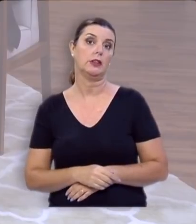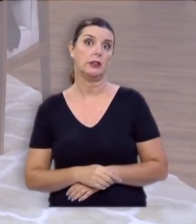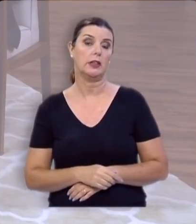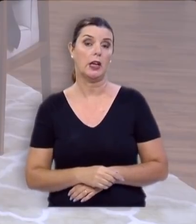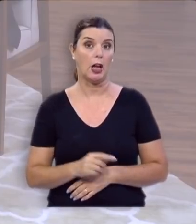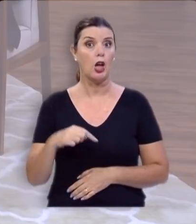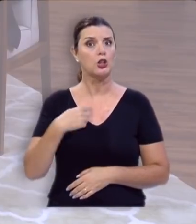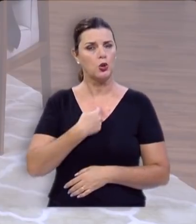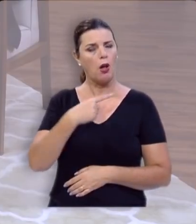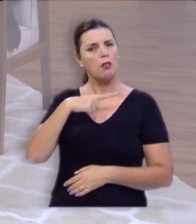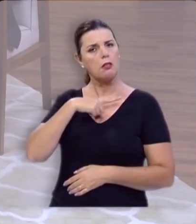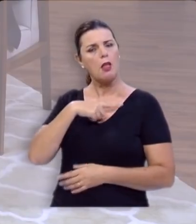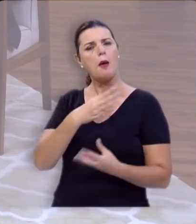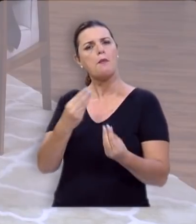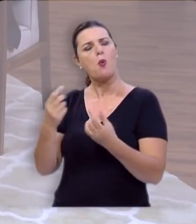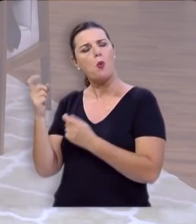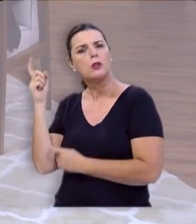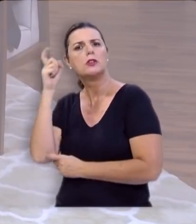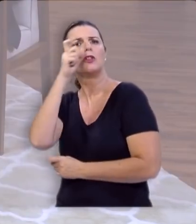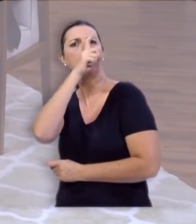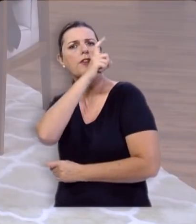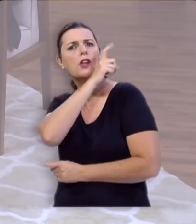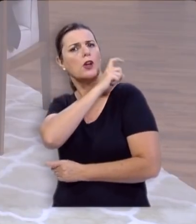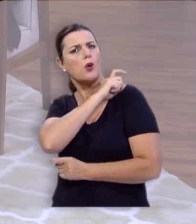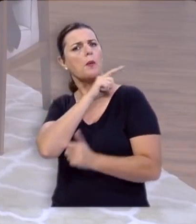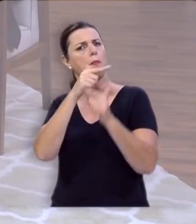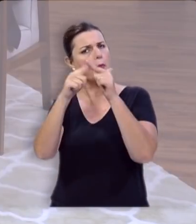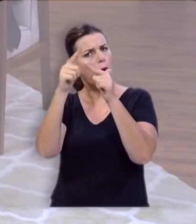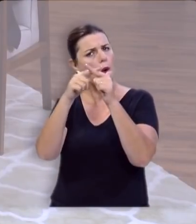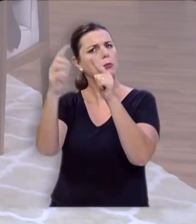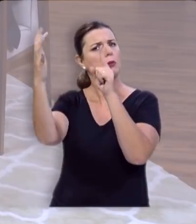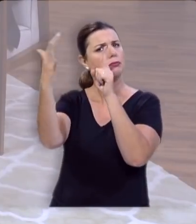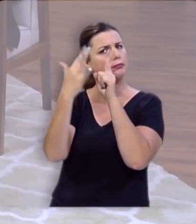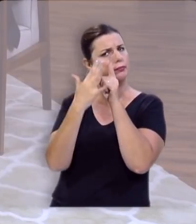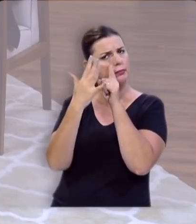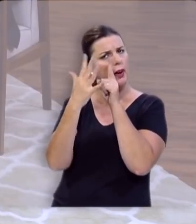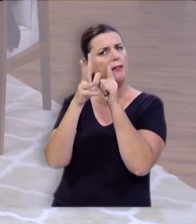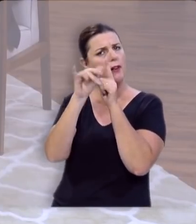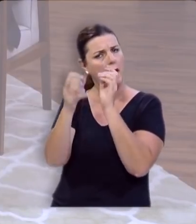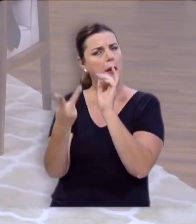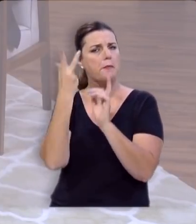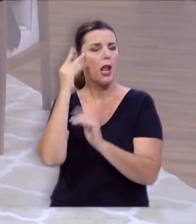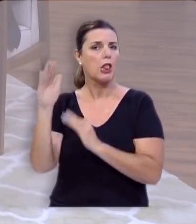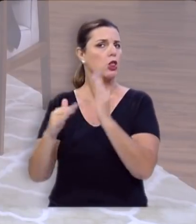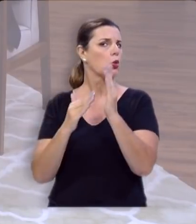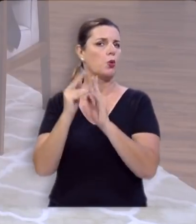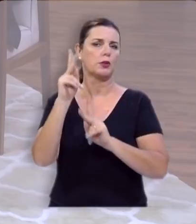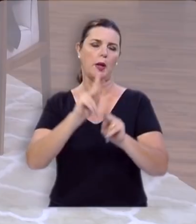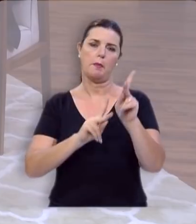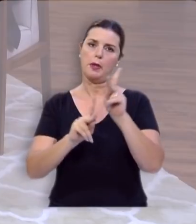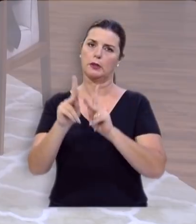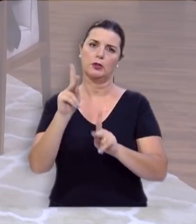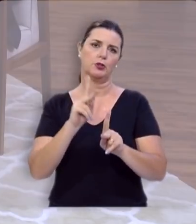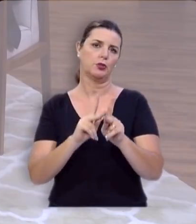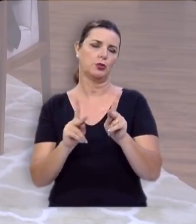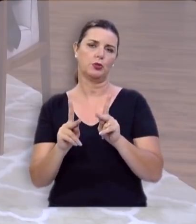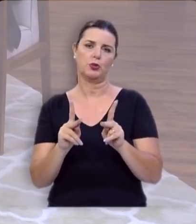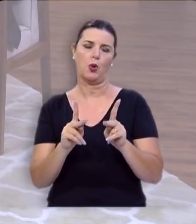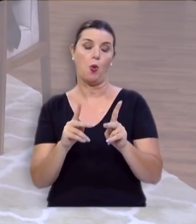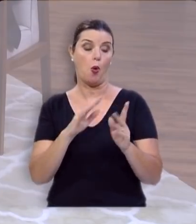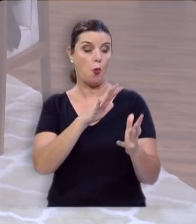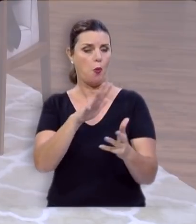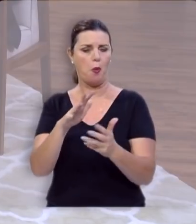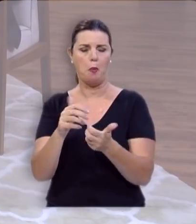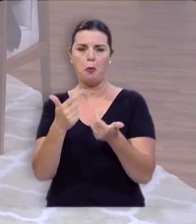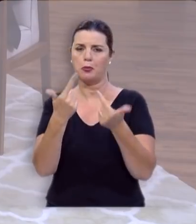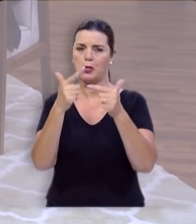Nós temos muitas dificuldades, as adversidades são uma realidade em um mundo que funciona em